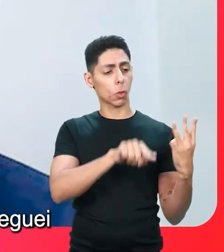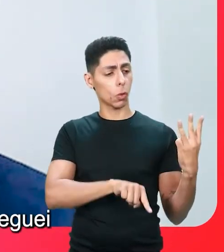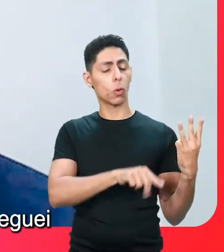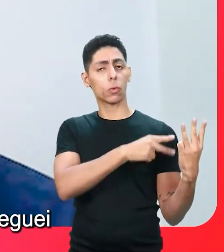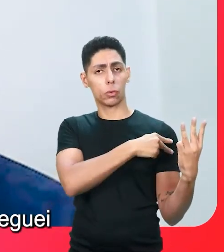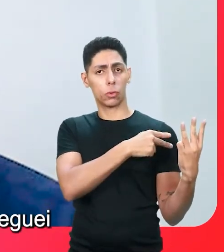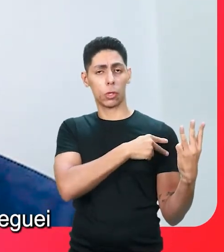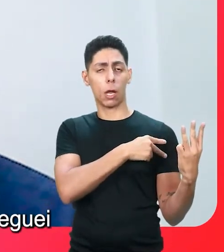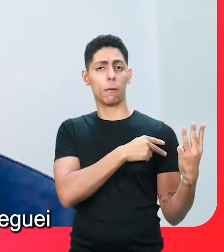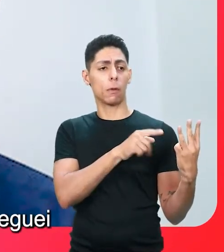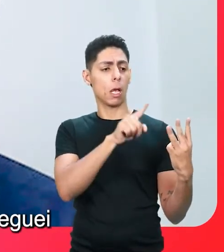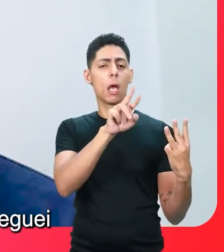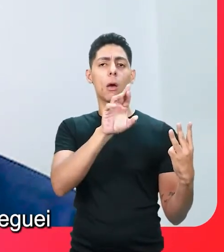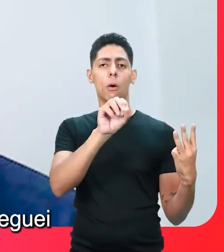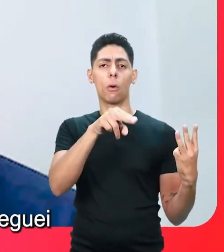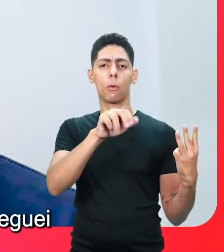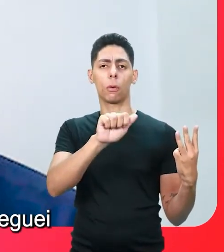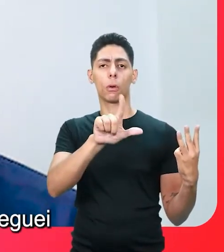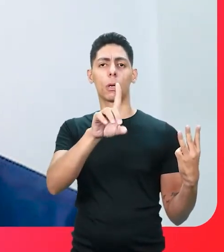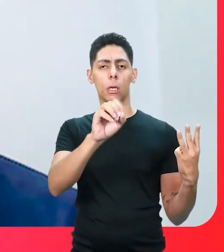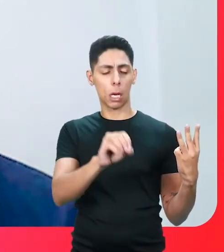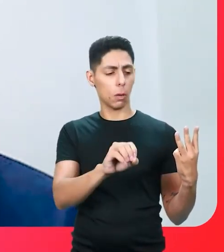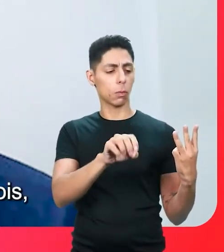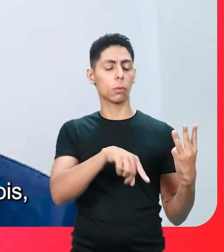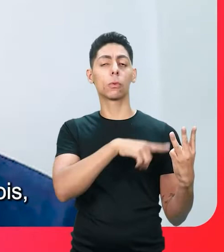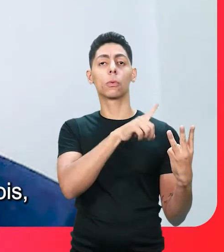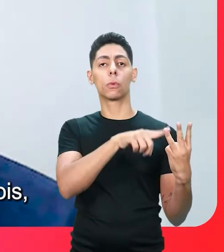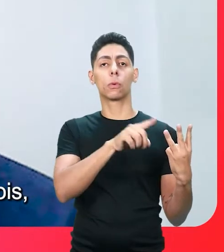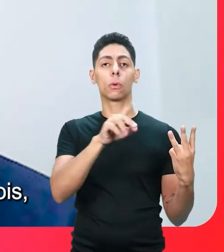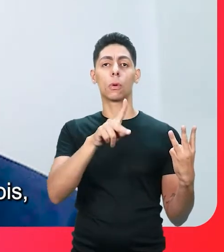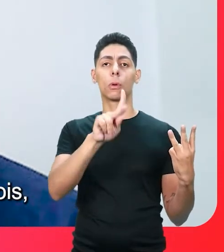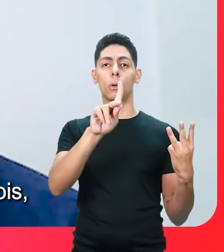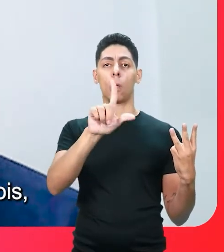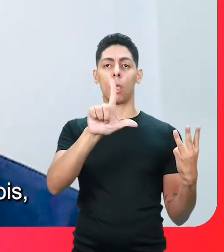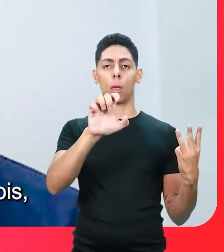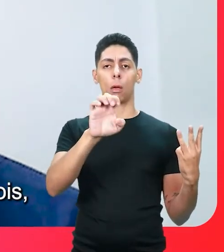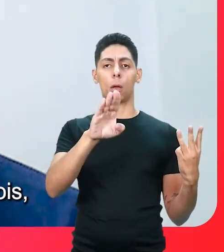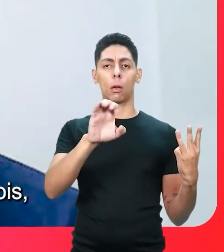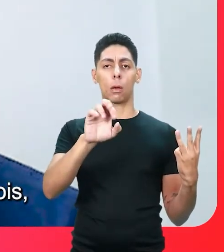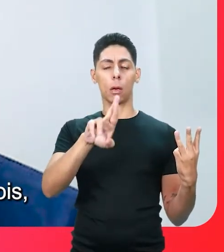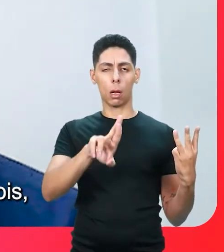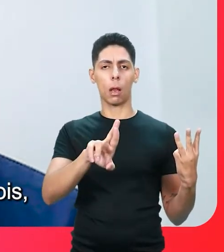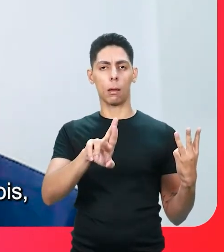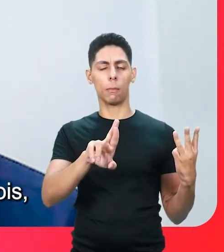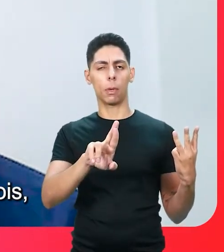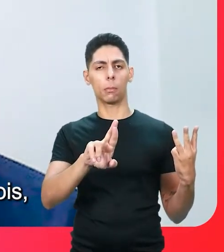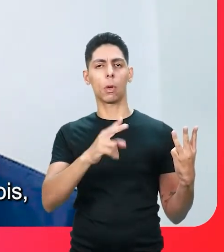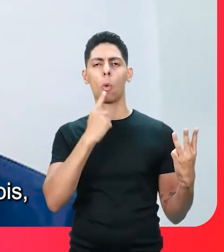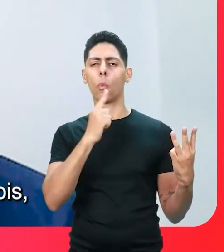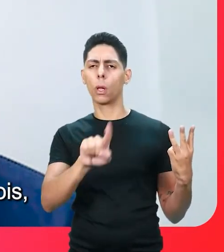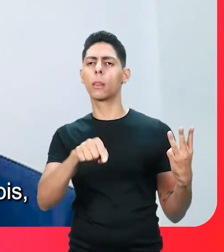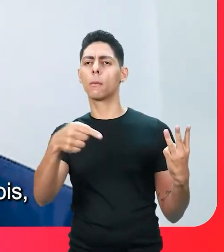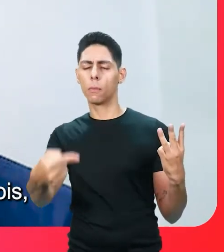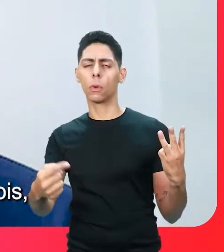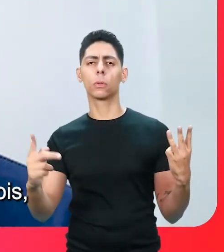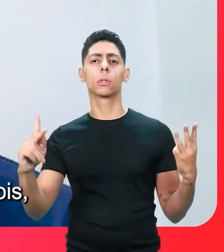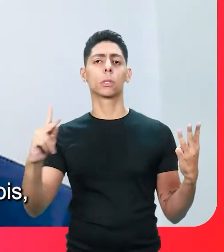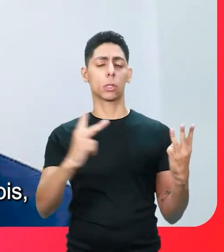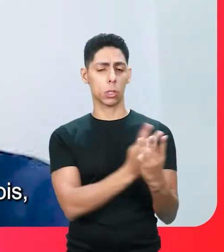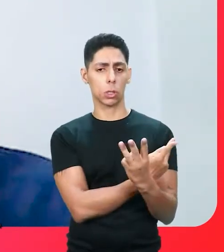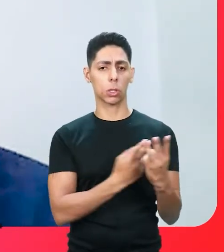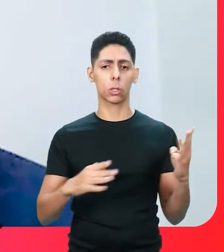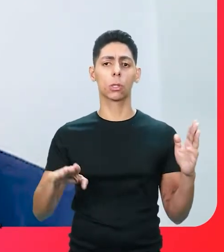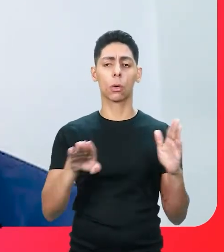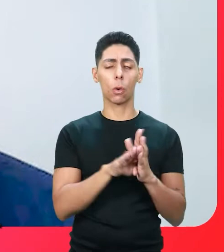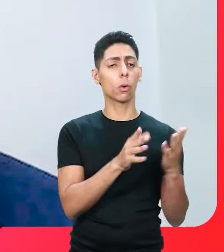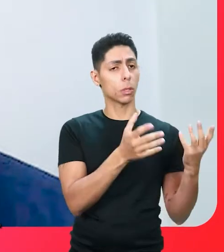chefes de reportagem, o Ronaldo Castro, que estava quando eu cheguei, e o Kleber, que chegou quase um ano depois, em dezembro de 84, e também